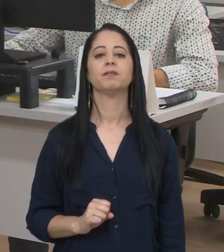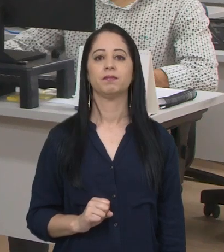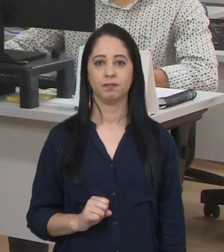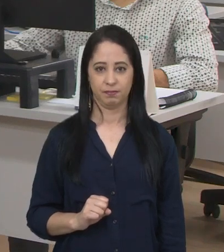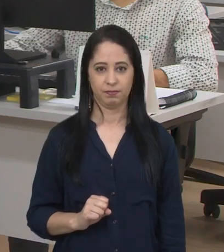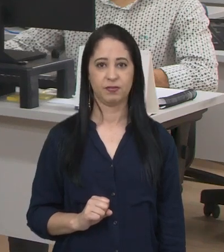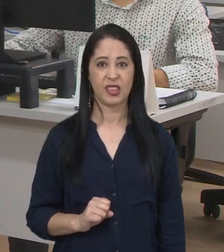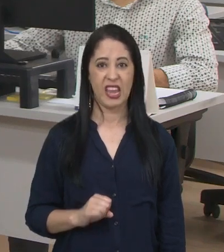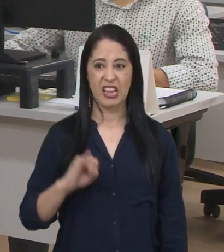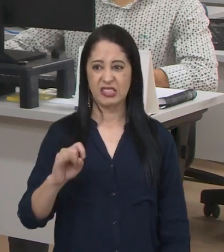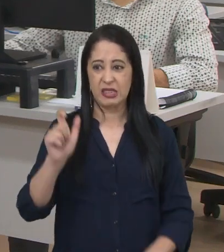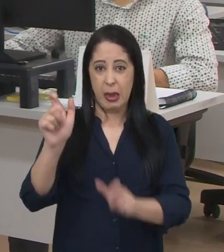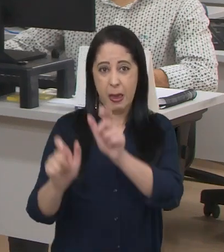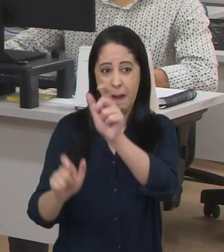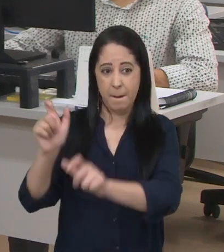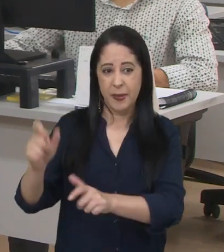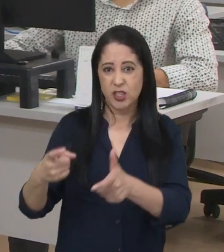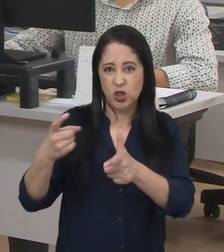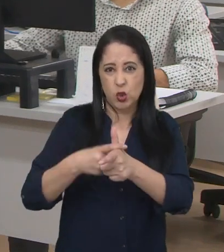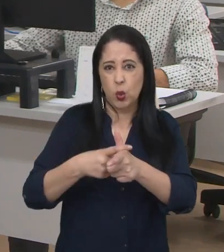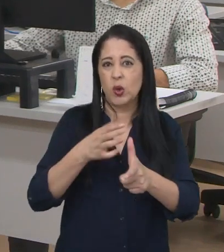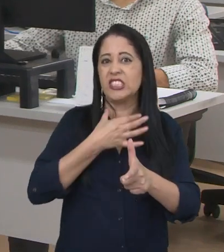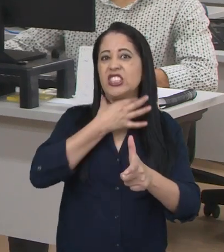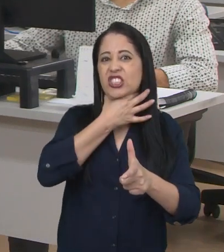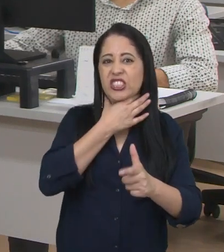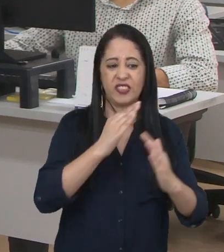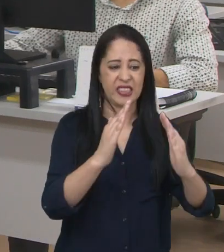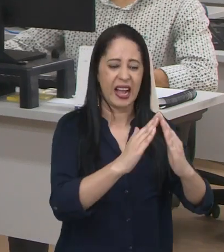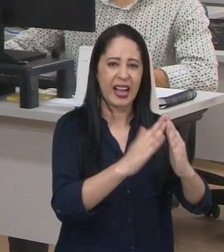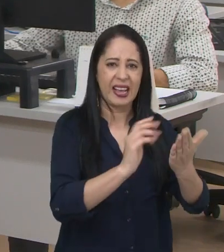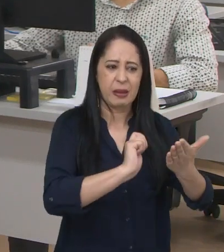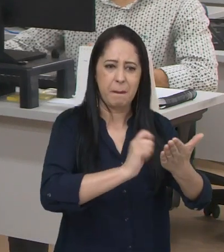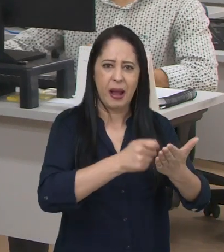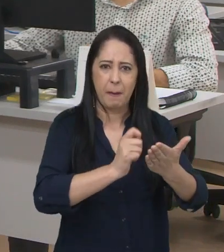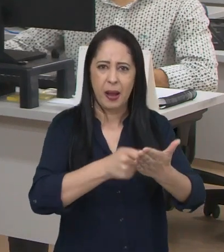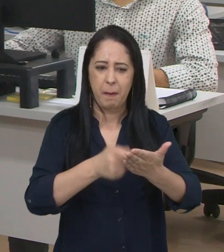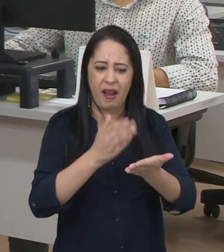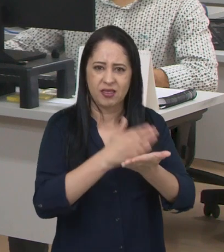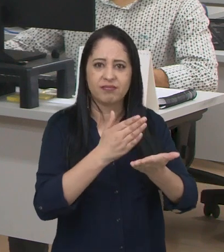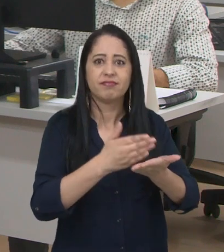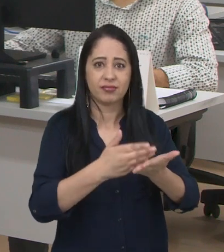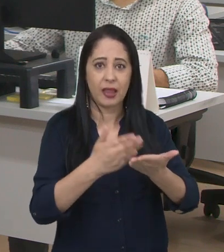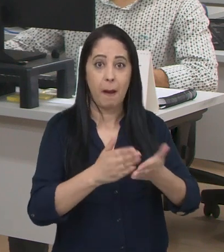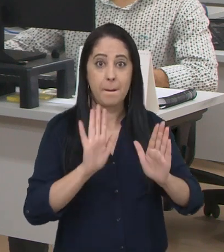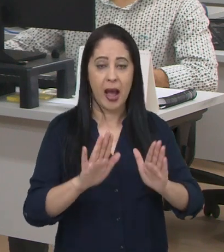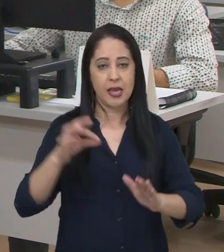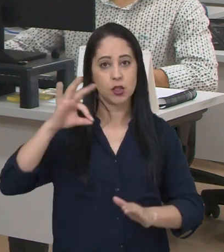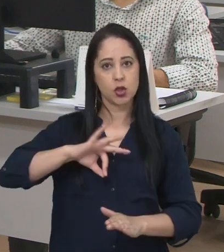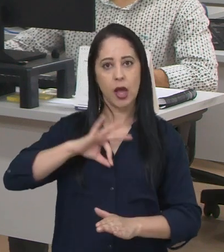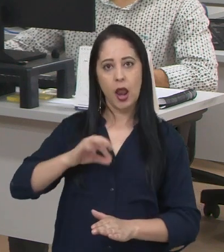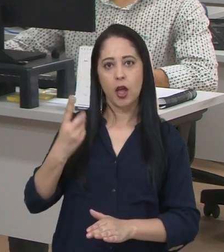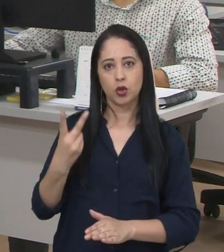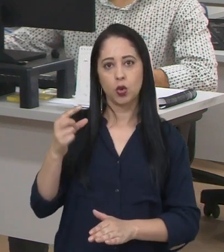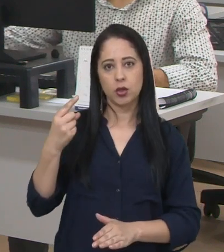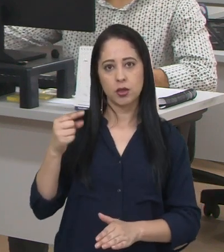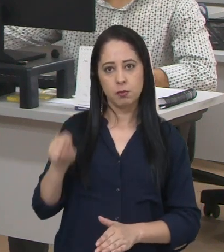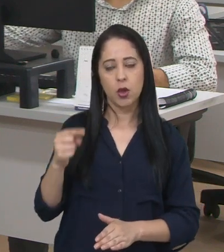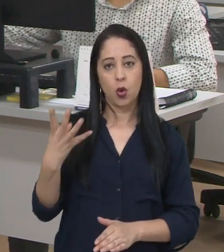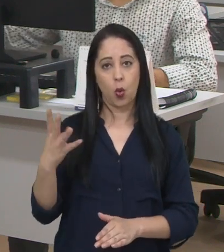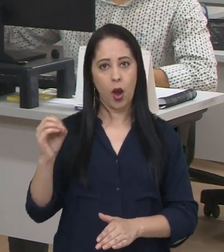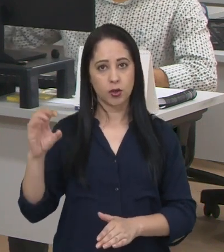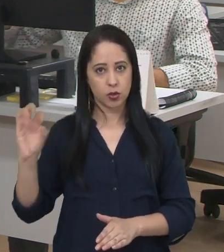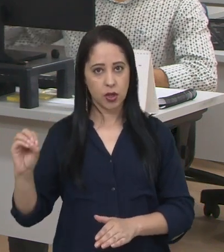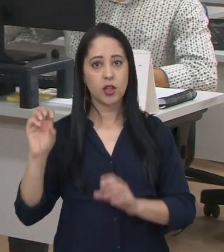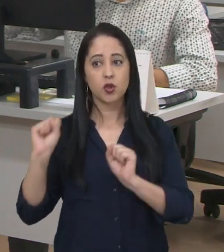e quem tem dívidas de financiamentos Imobiliários e tem renda familiar de até 2400 agora vai poder usar os depósitos